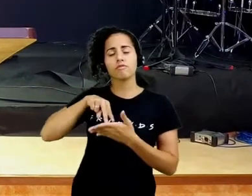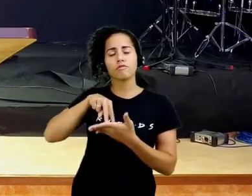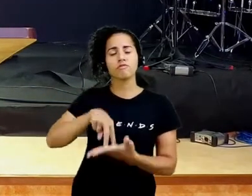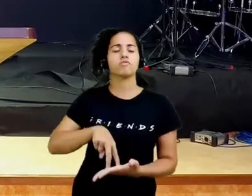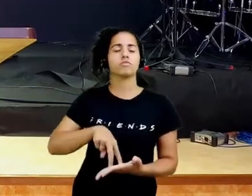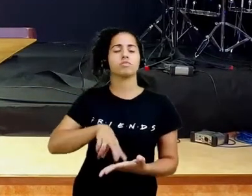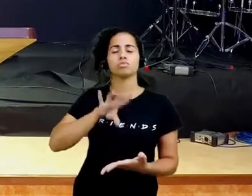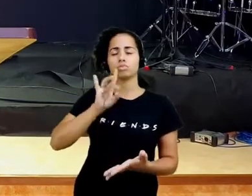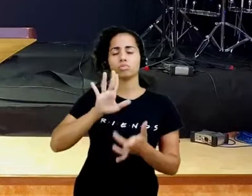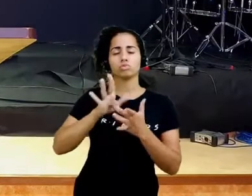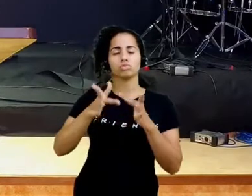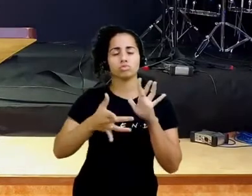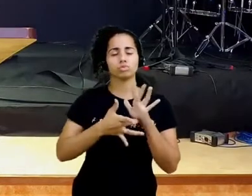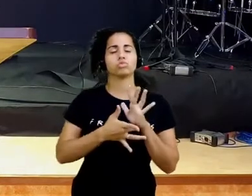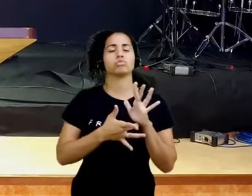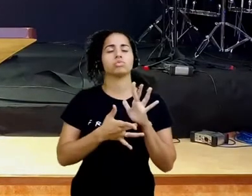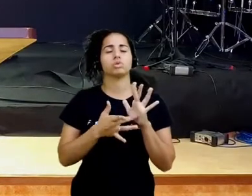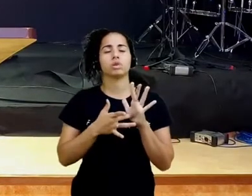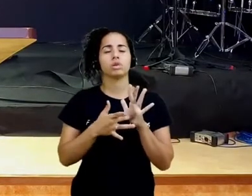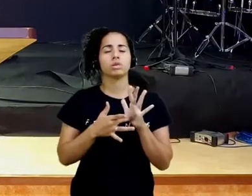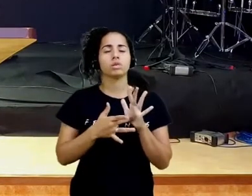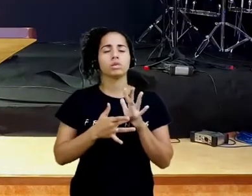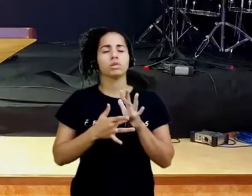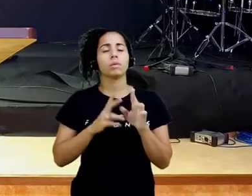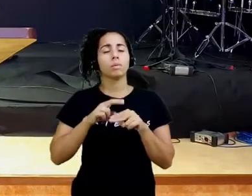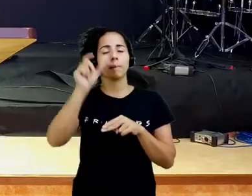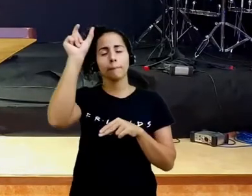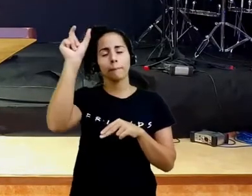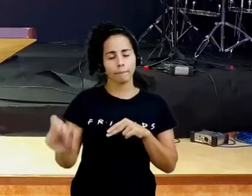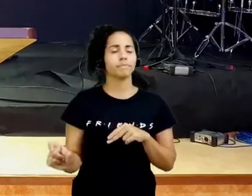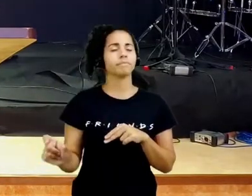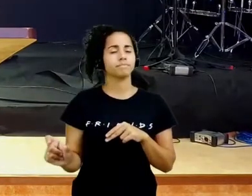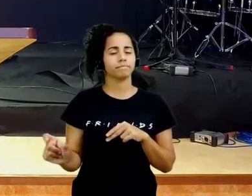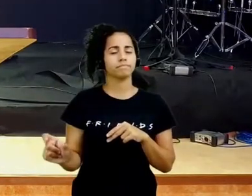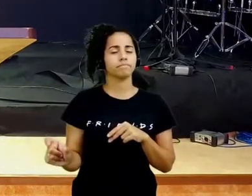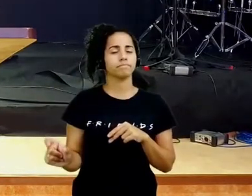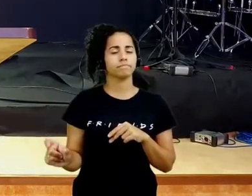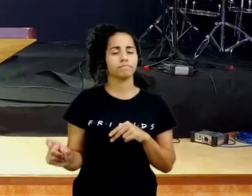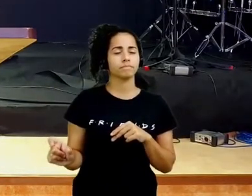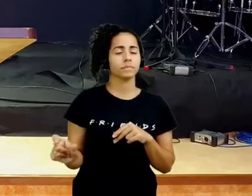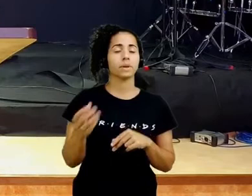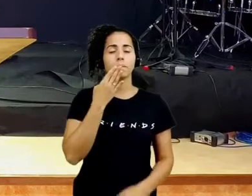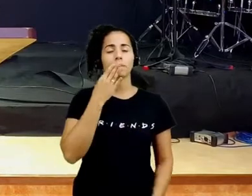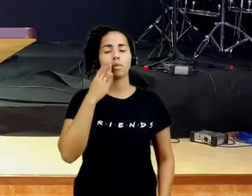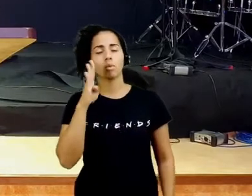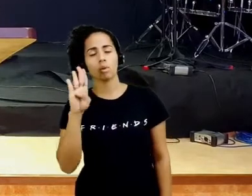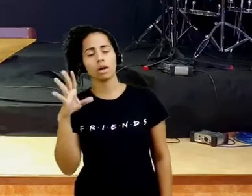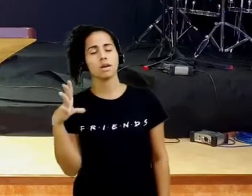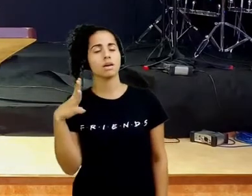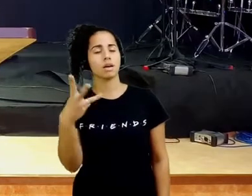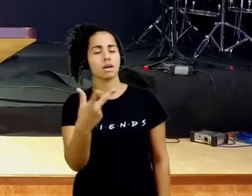possuídas pelo poder da Tua palavra, pela pessoa de Jesus Cristo, pelas Tuas promessas